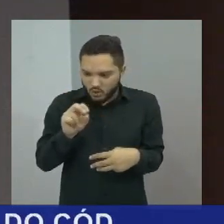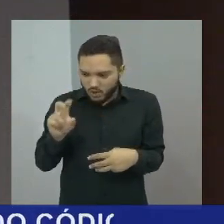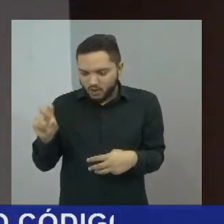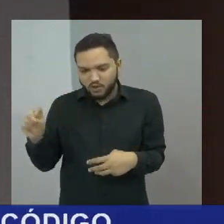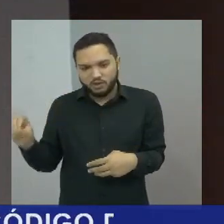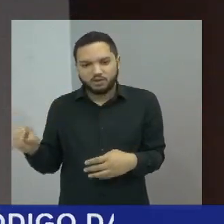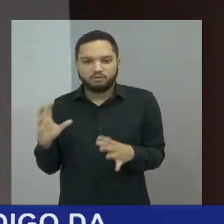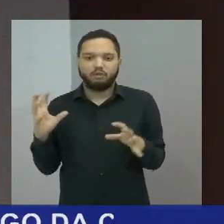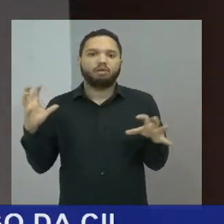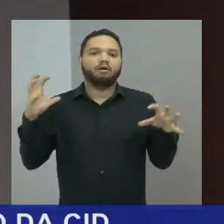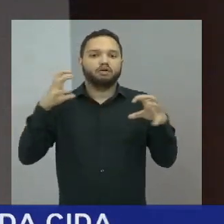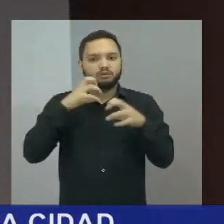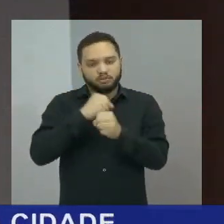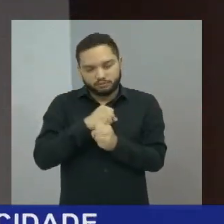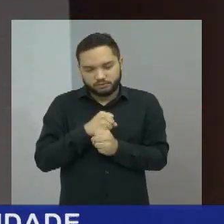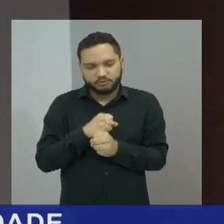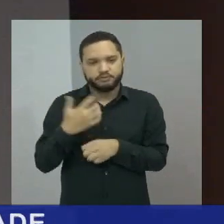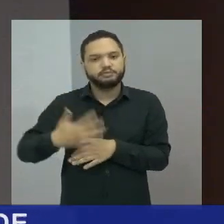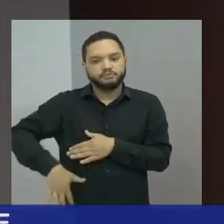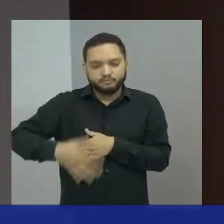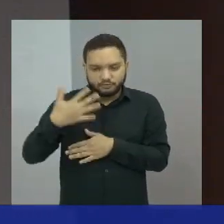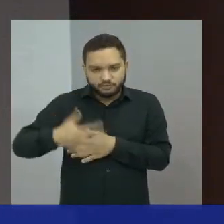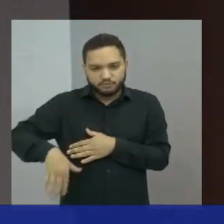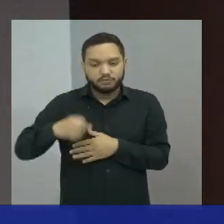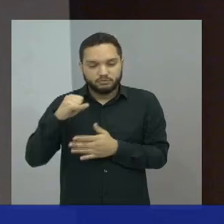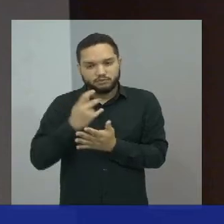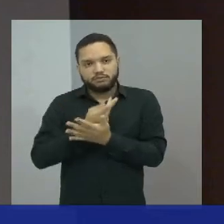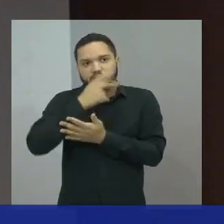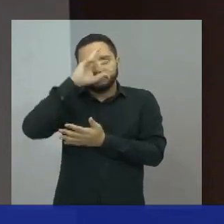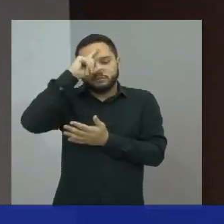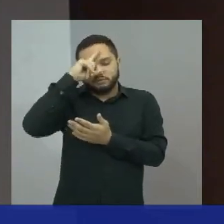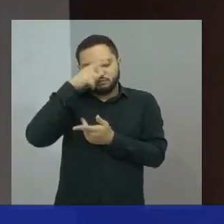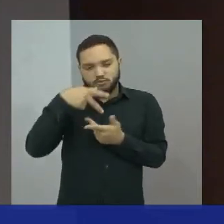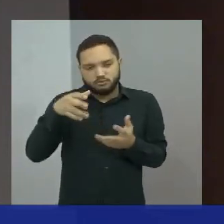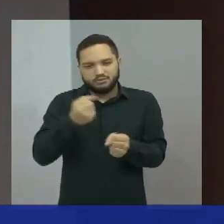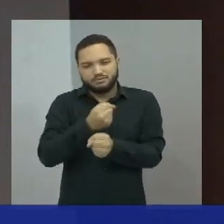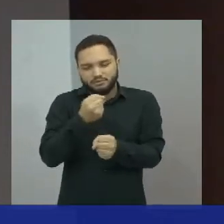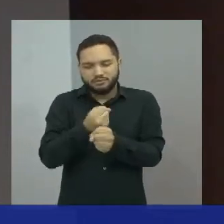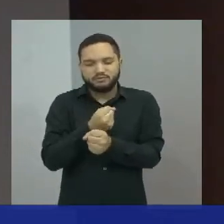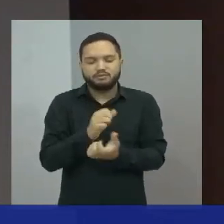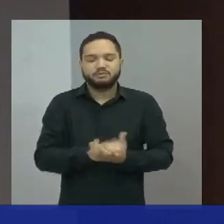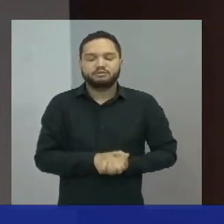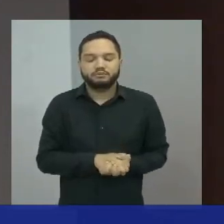da multa seria maior em caso de uma irregularidade de construção maior.